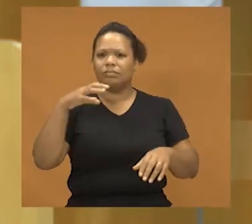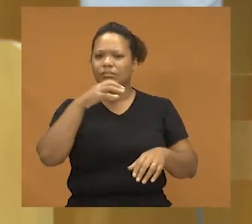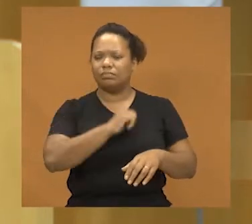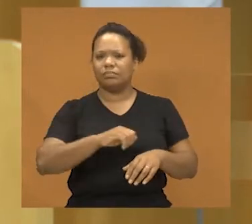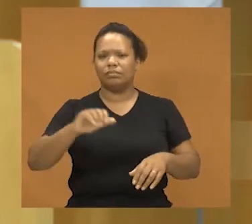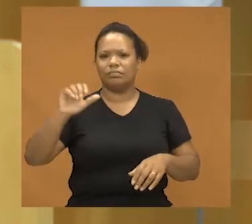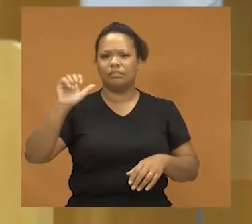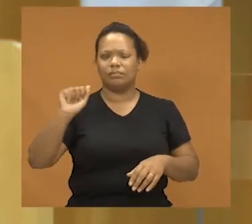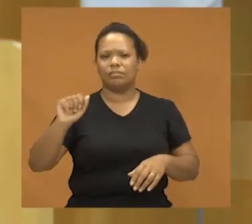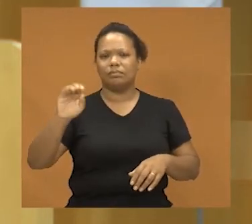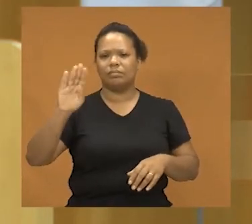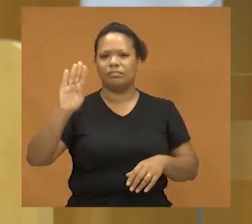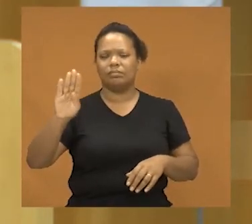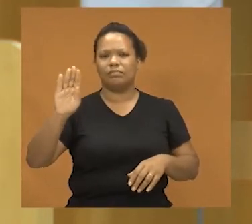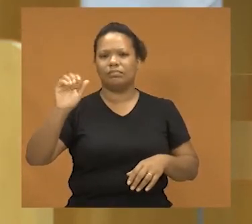mais.